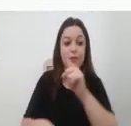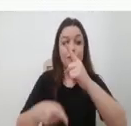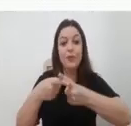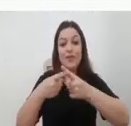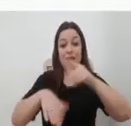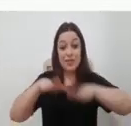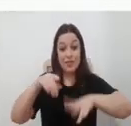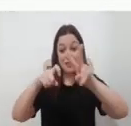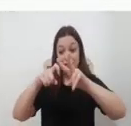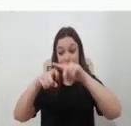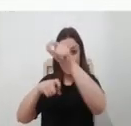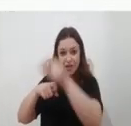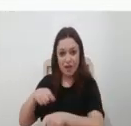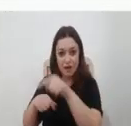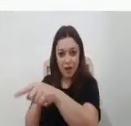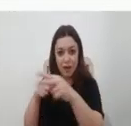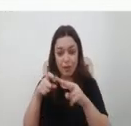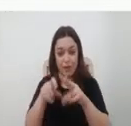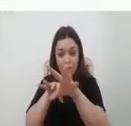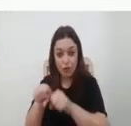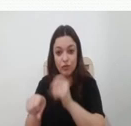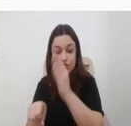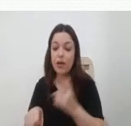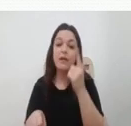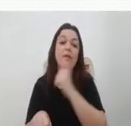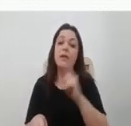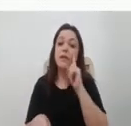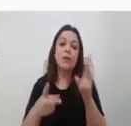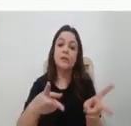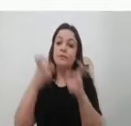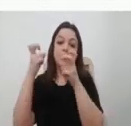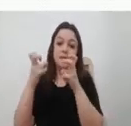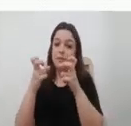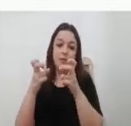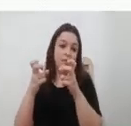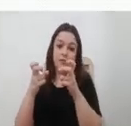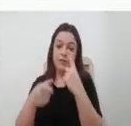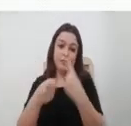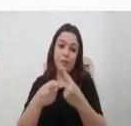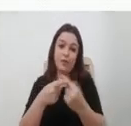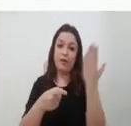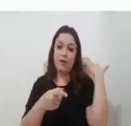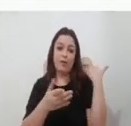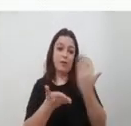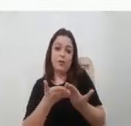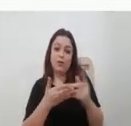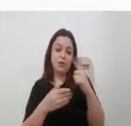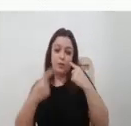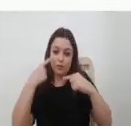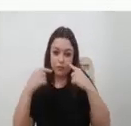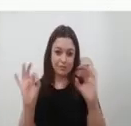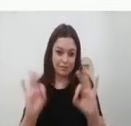o médico veterinário ele não consegue diagnosticar todas essas situações